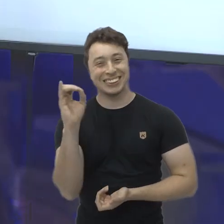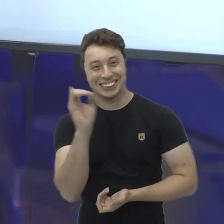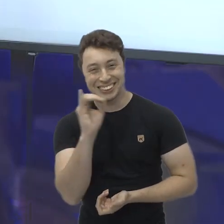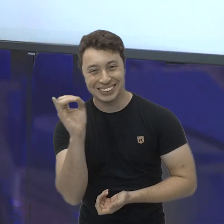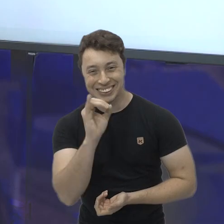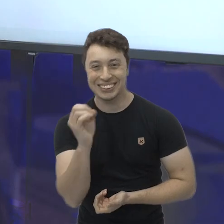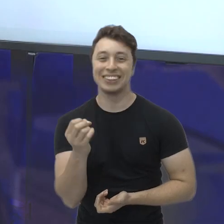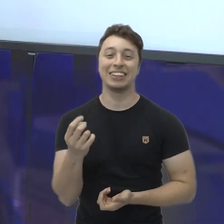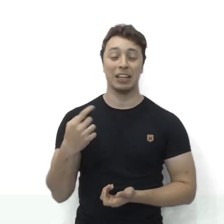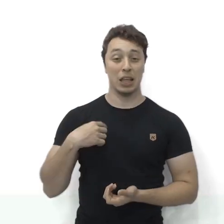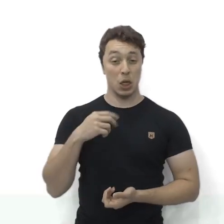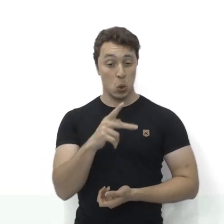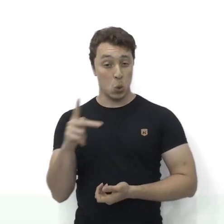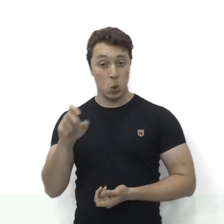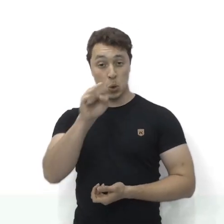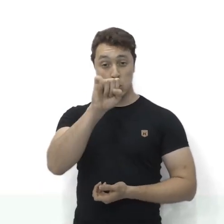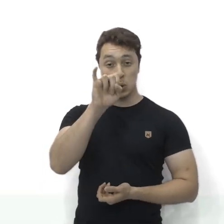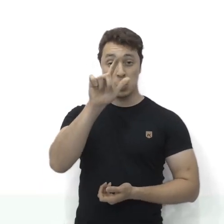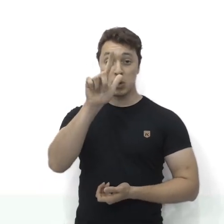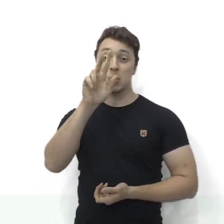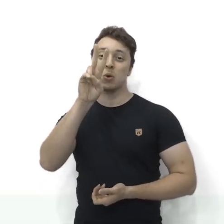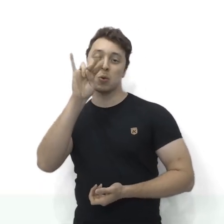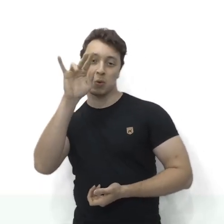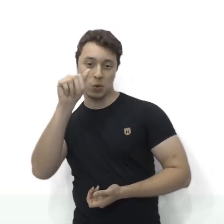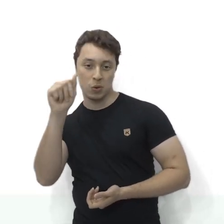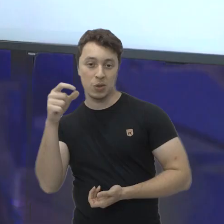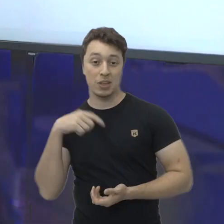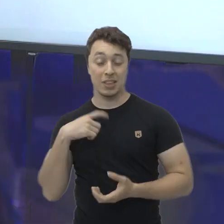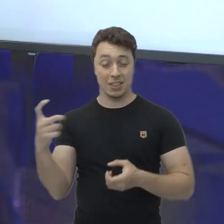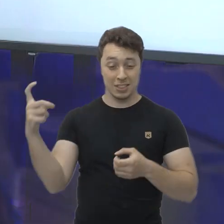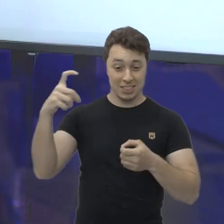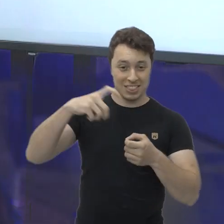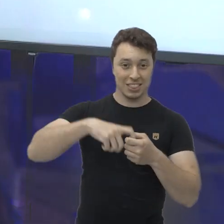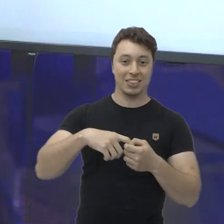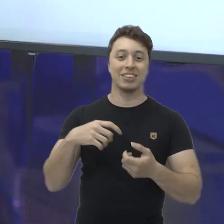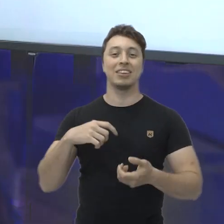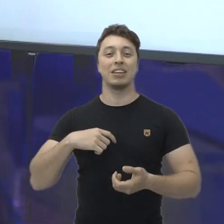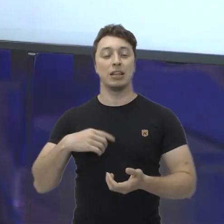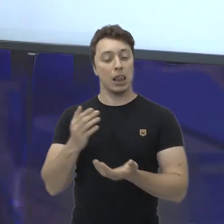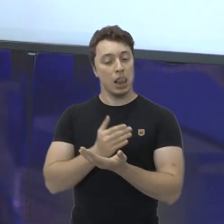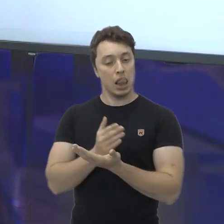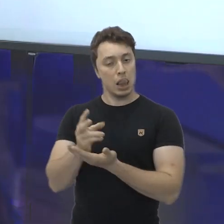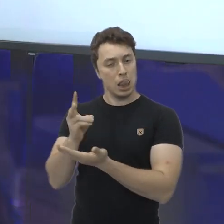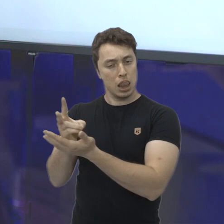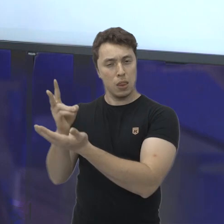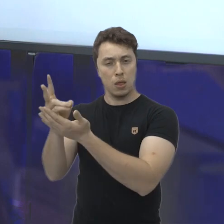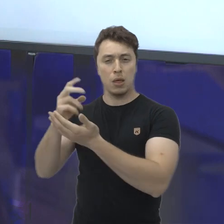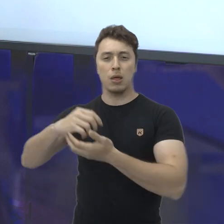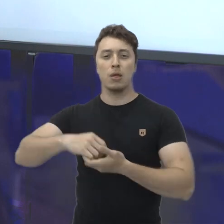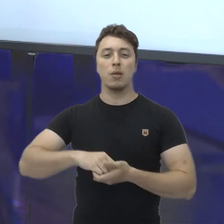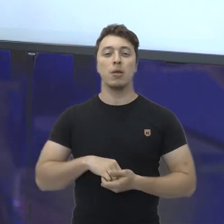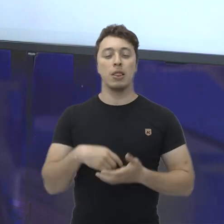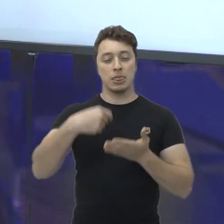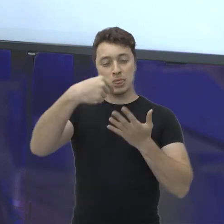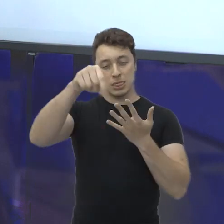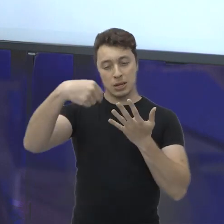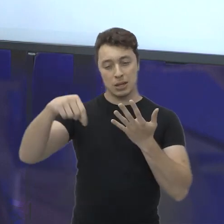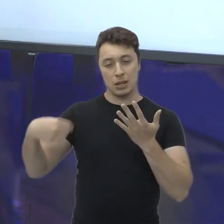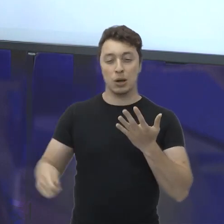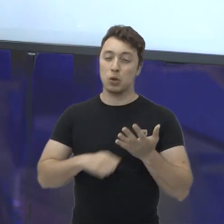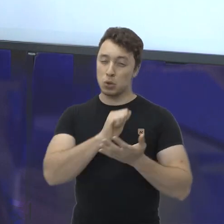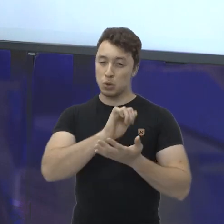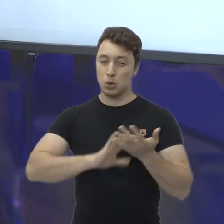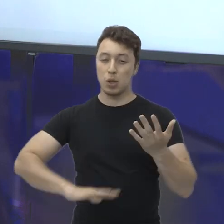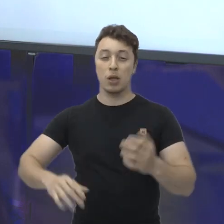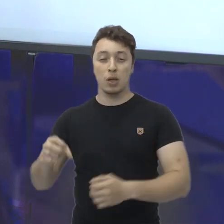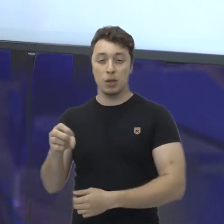Olá, estudantes! Eu sou a professora Silvia Roberta e estou aqui de volta para darmos continuidade à correção do bloco de